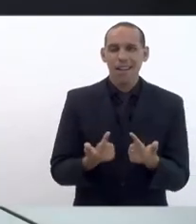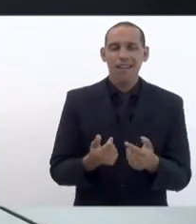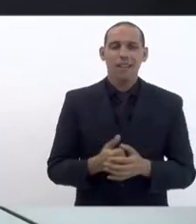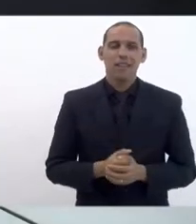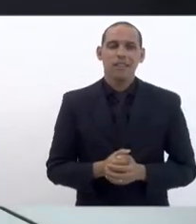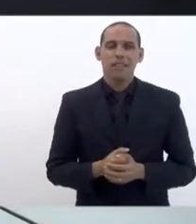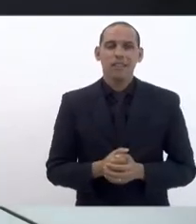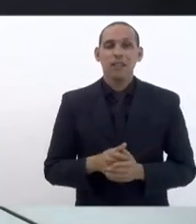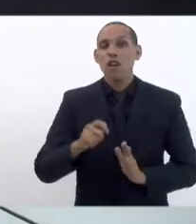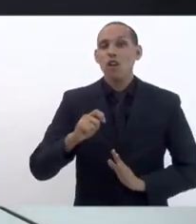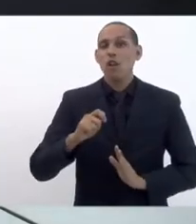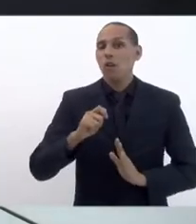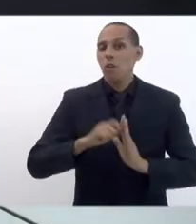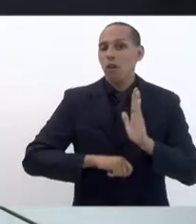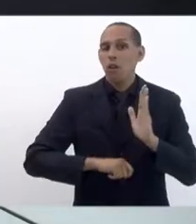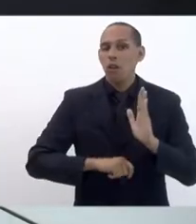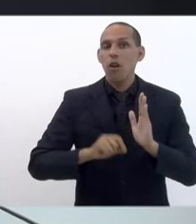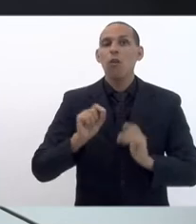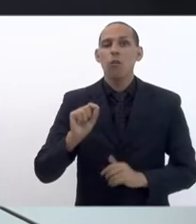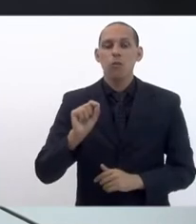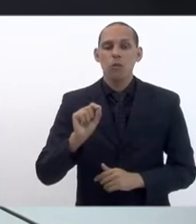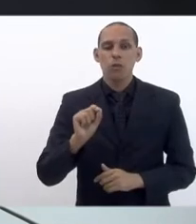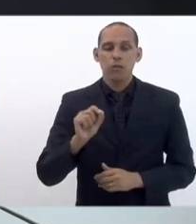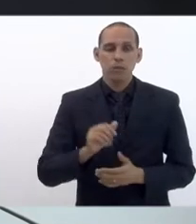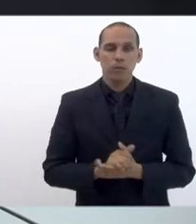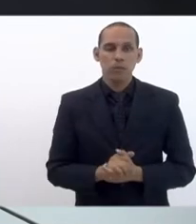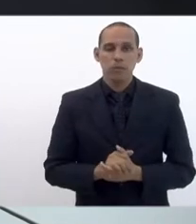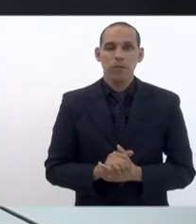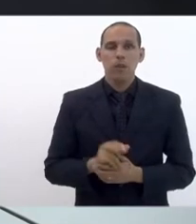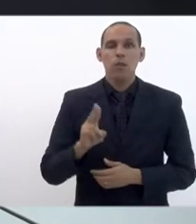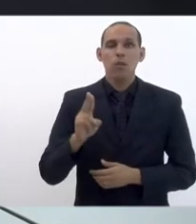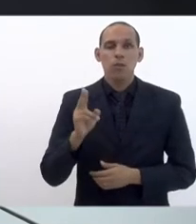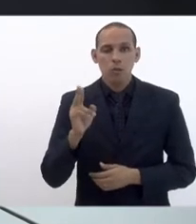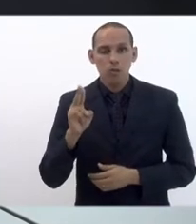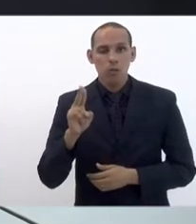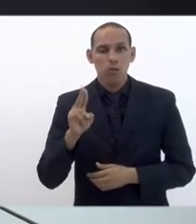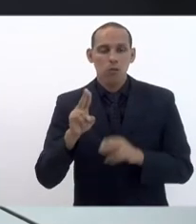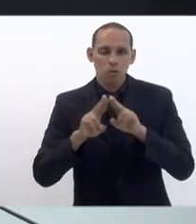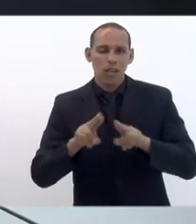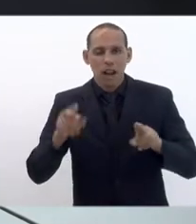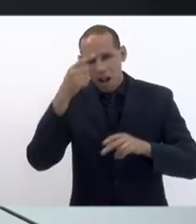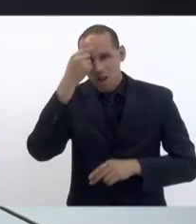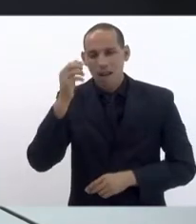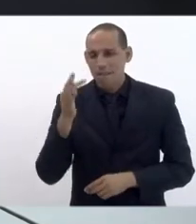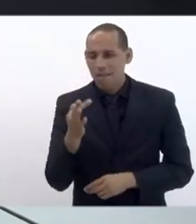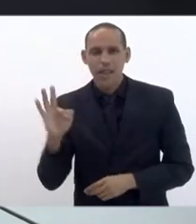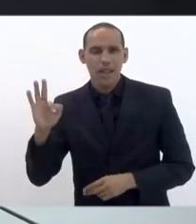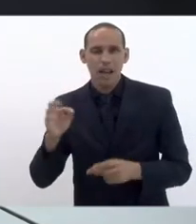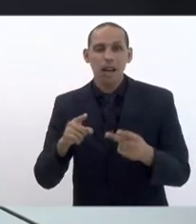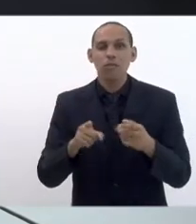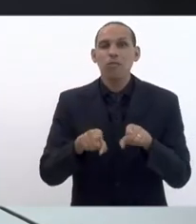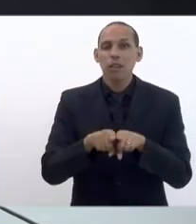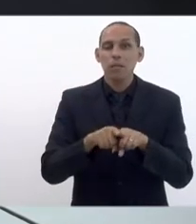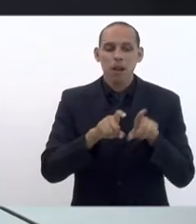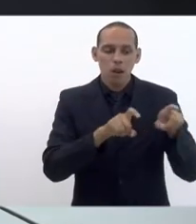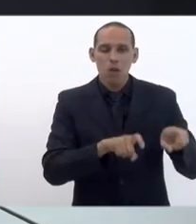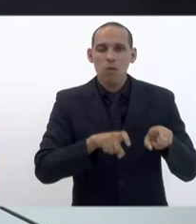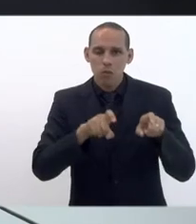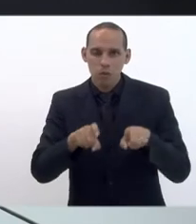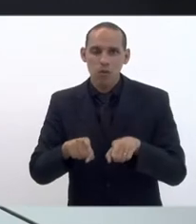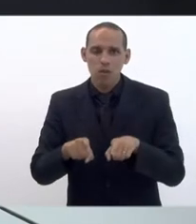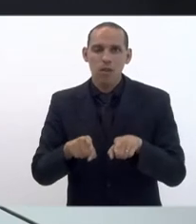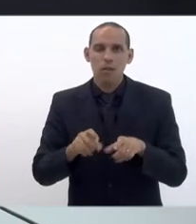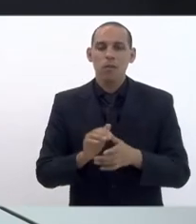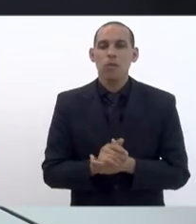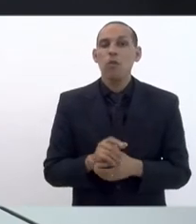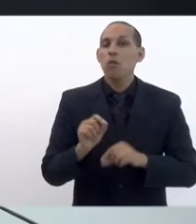na contratação da Universidade Federal e da Universidade Rural para a estruturação da matriz insumo-produto